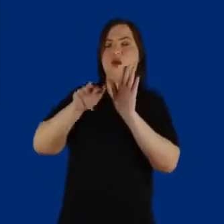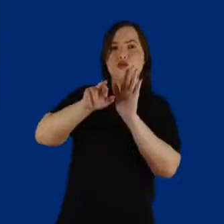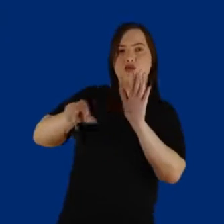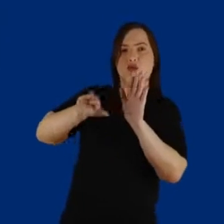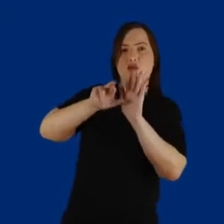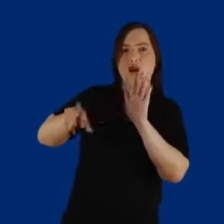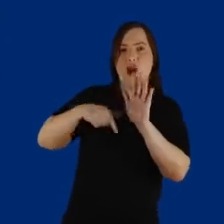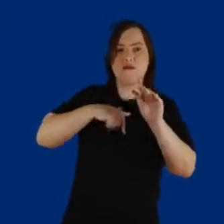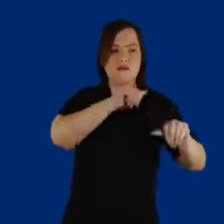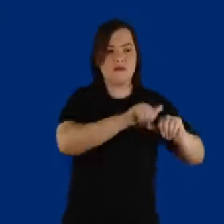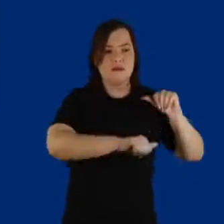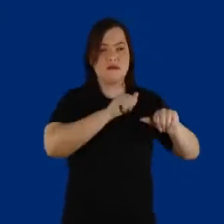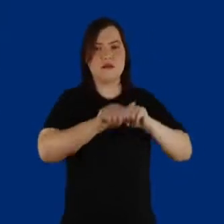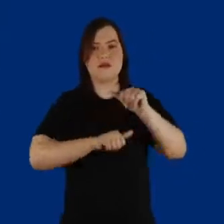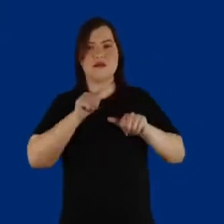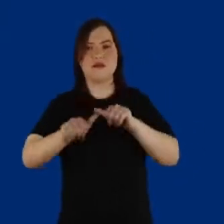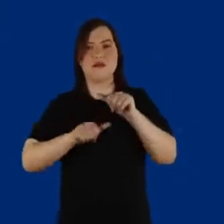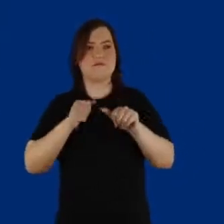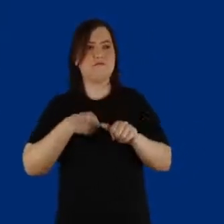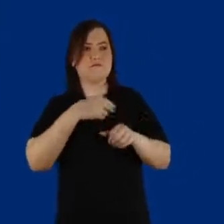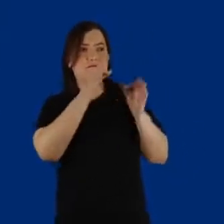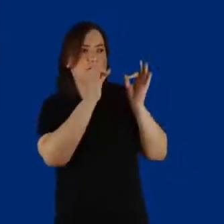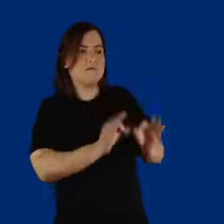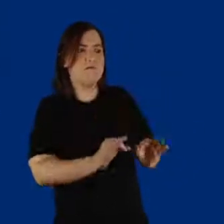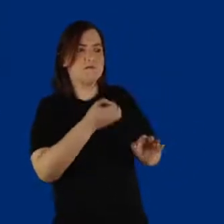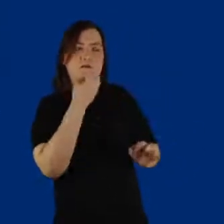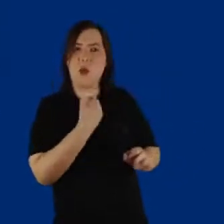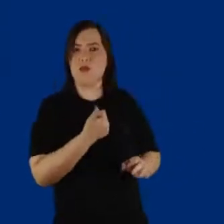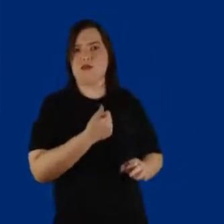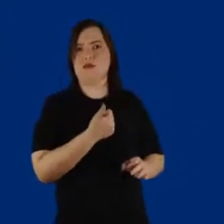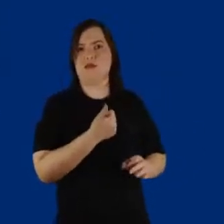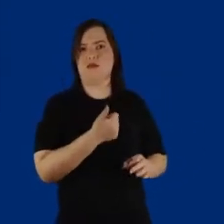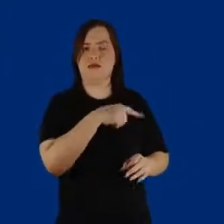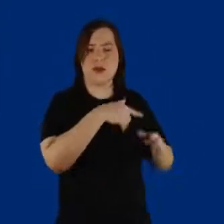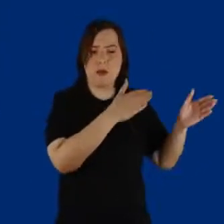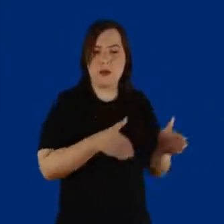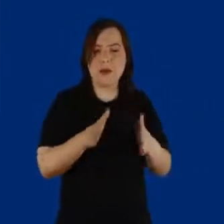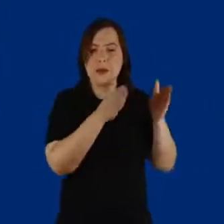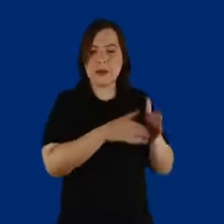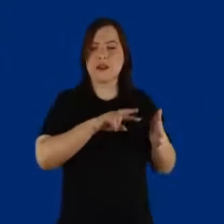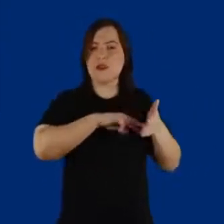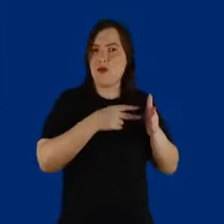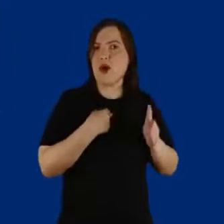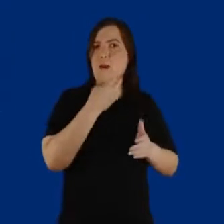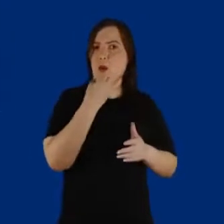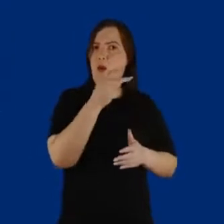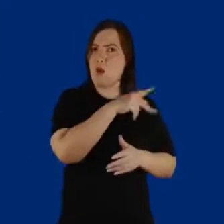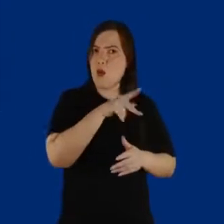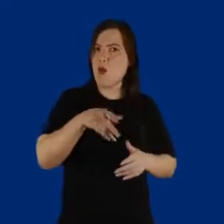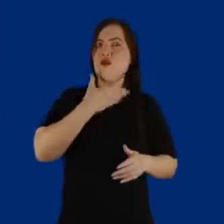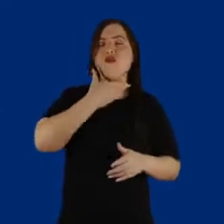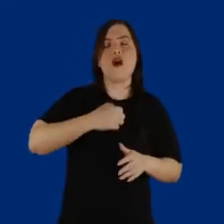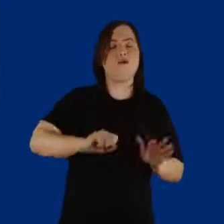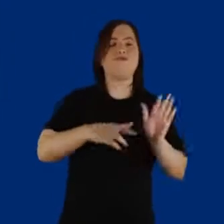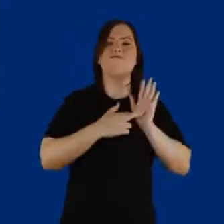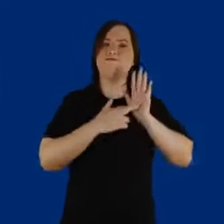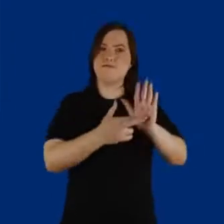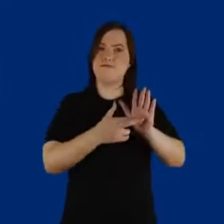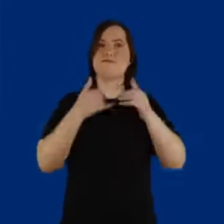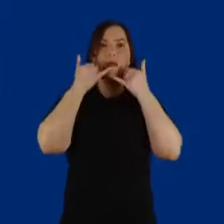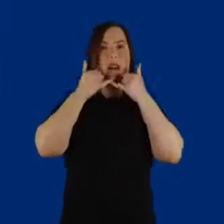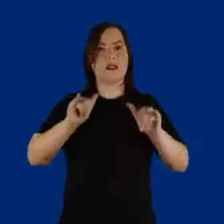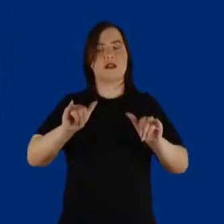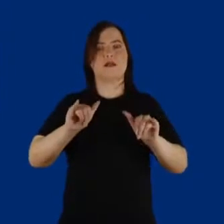e transformam isso em algo produtivo. Isso é ser um bom professor, e o Paulo Freire representa essa